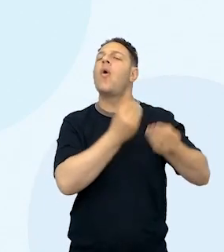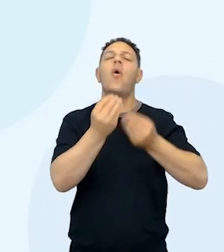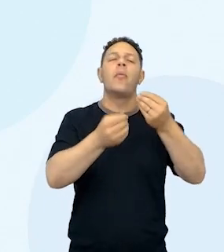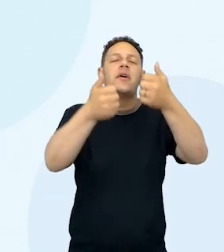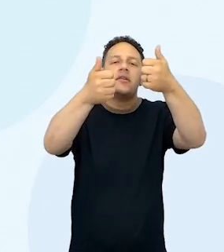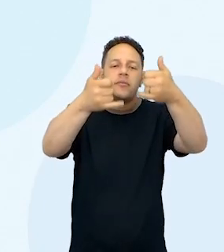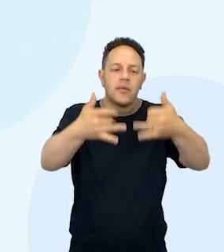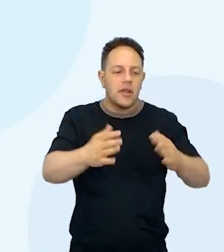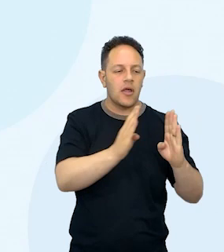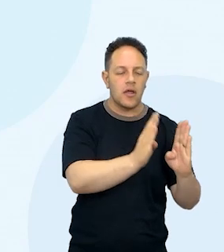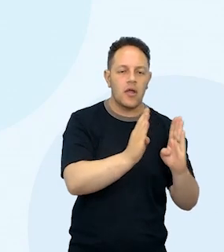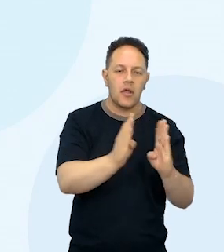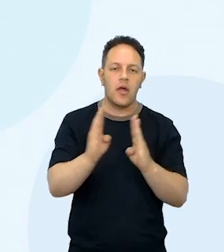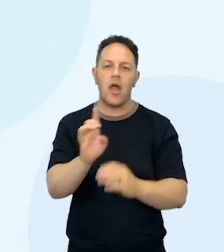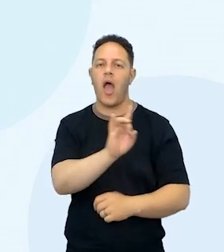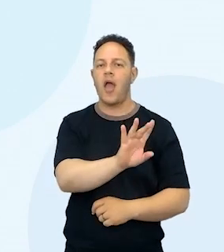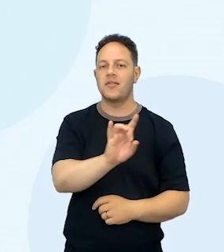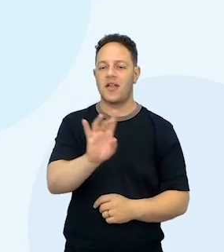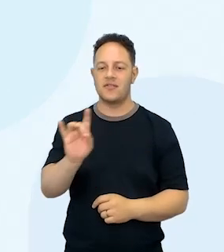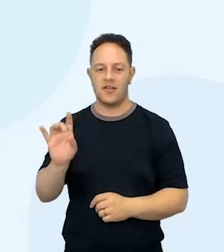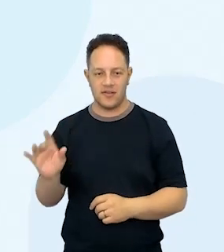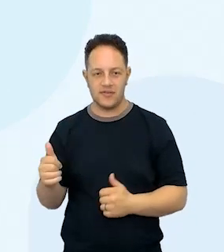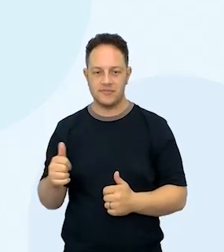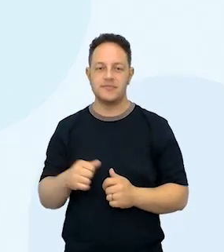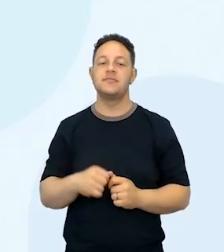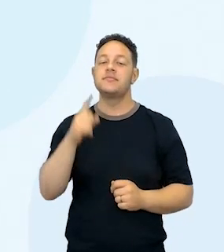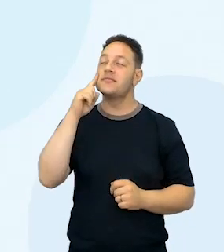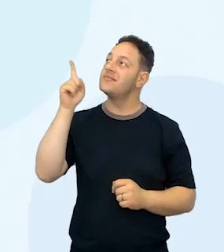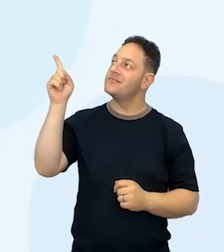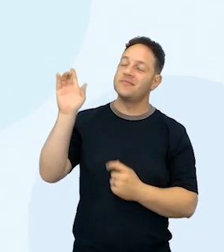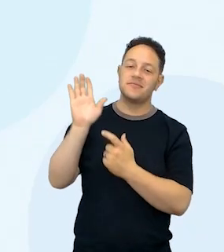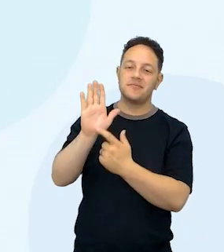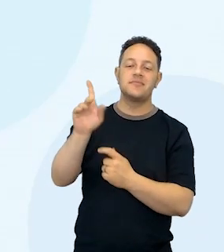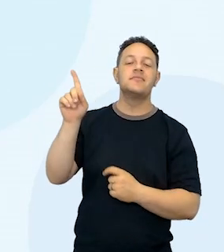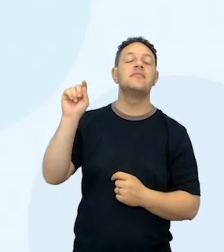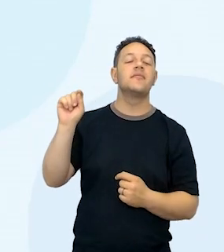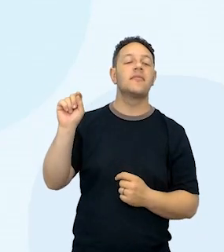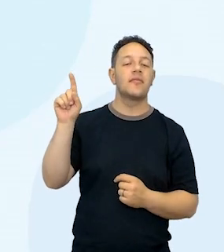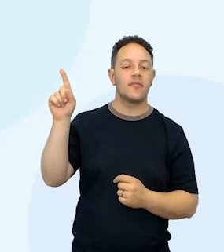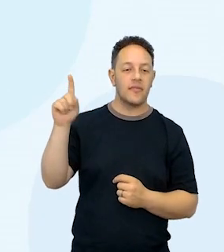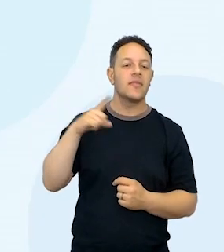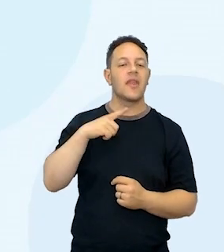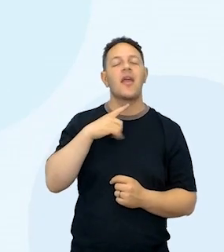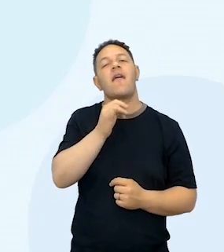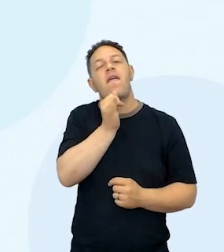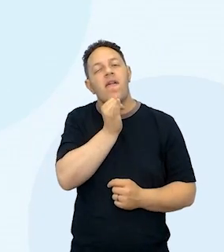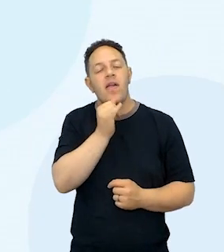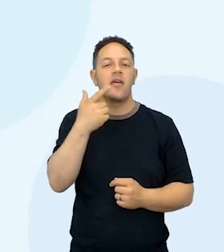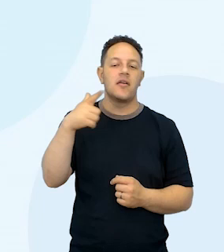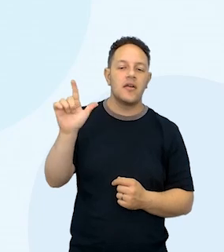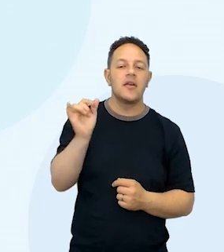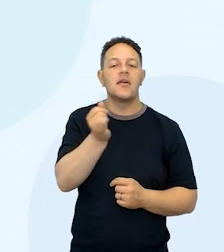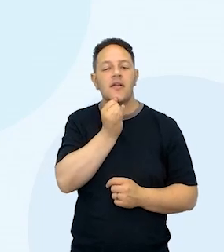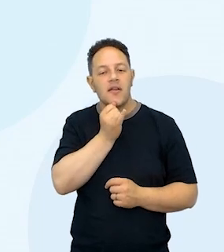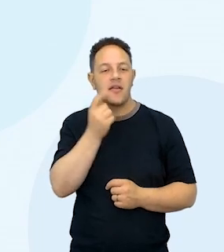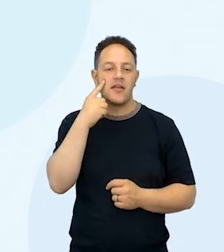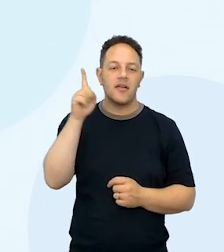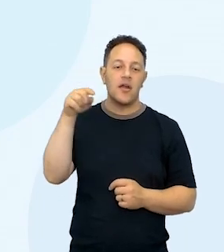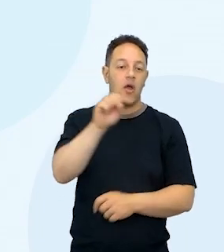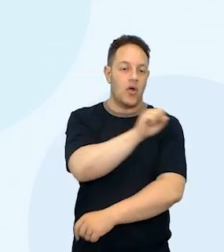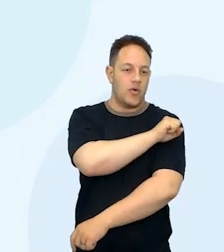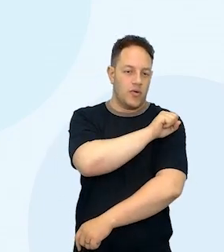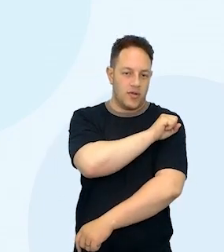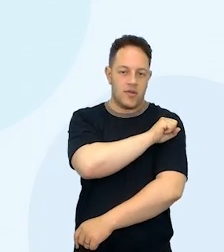da investigação que foi desenvolvida. A gente colocou aqui também alguns exemplos, né,